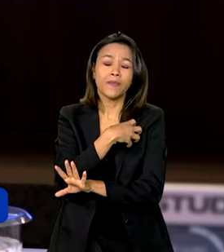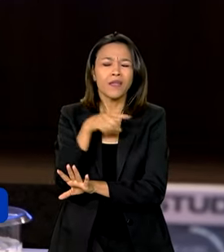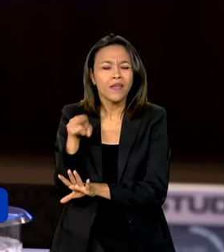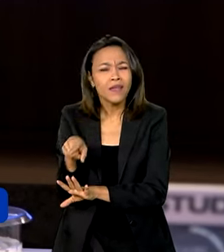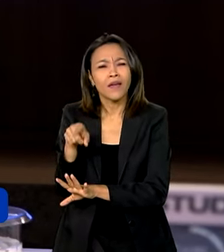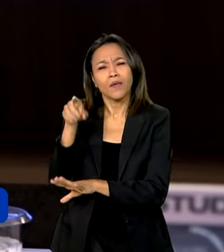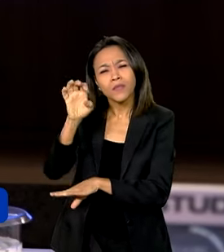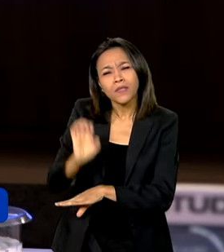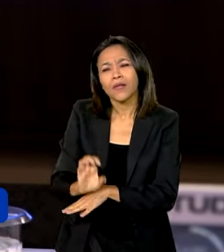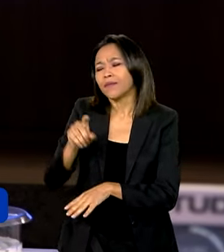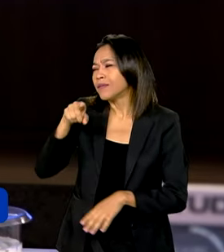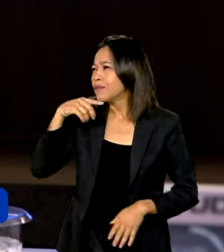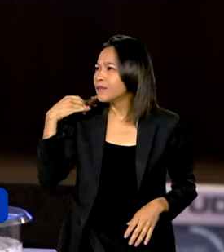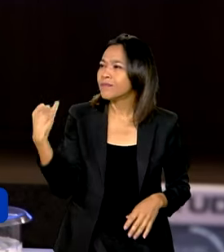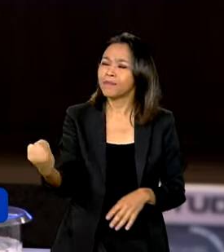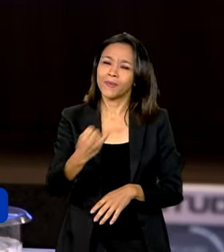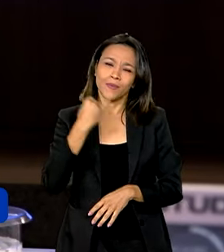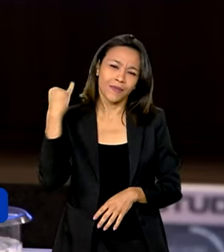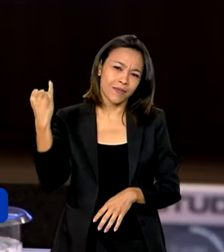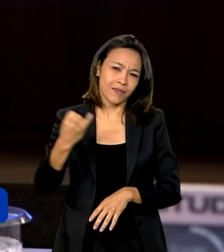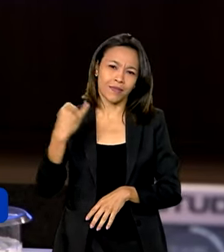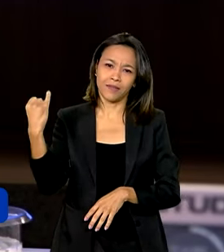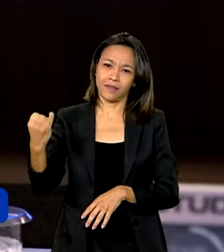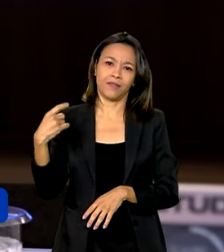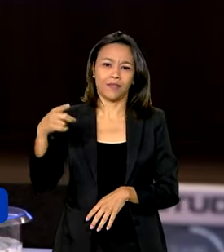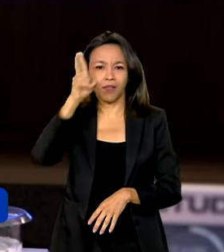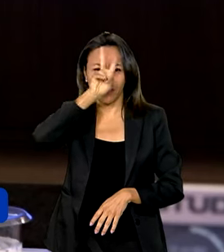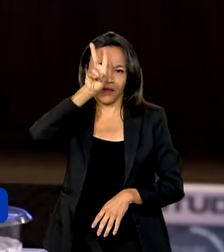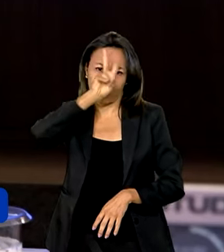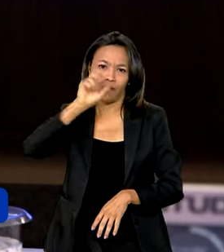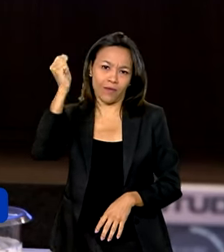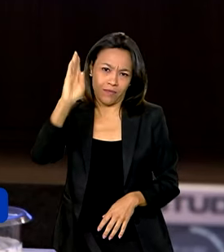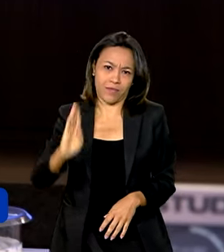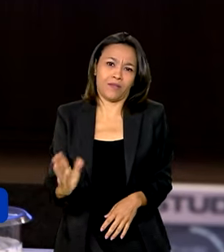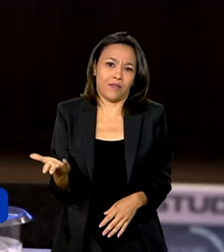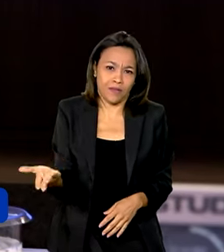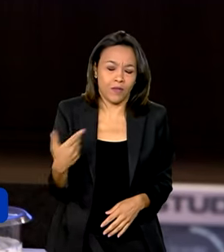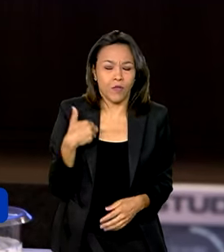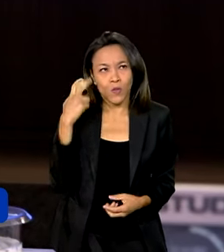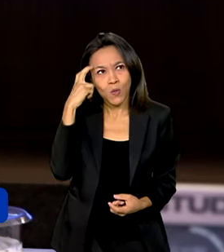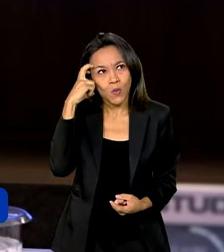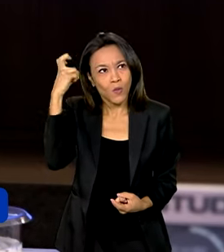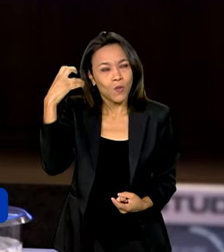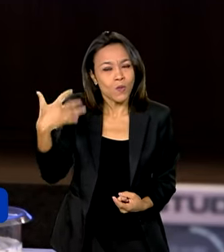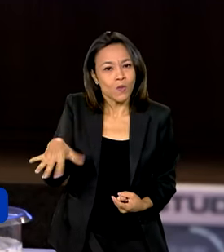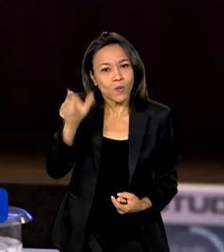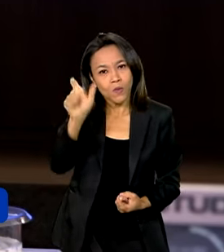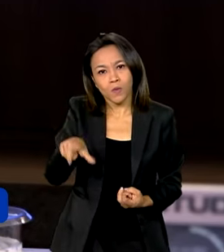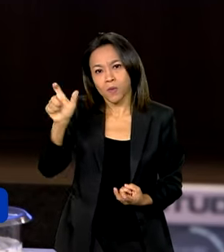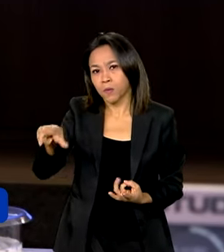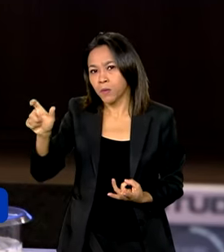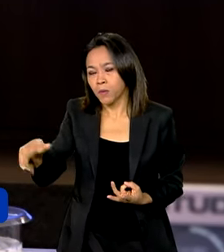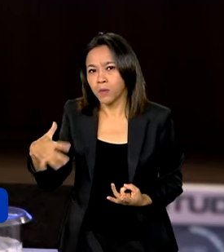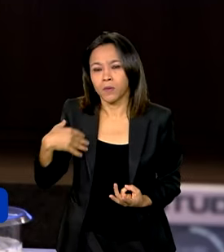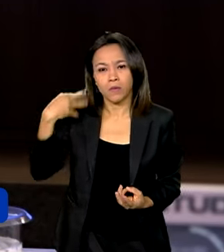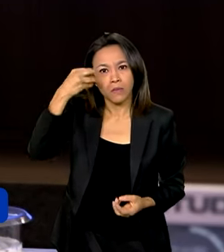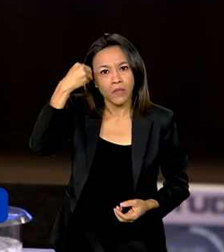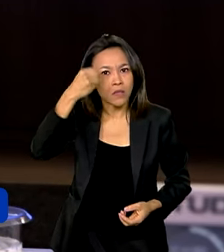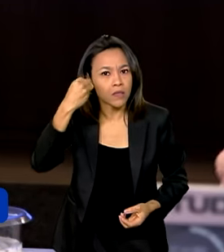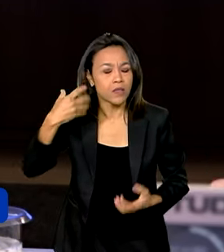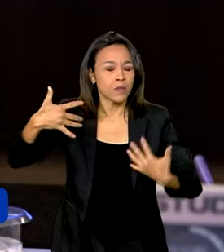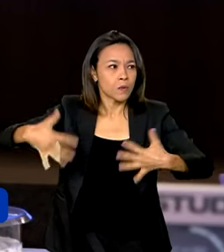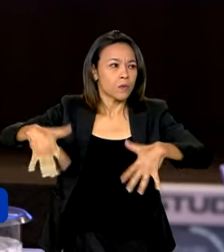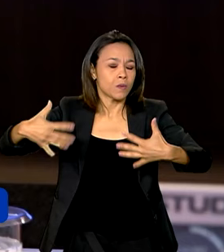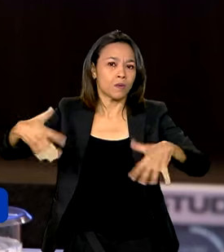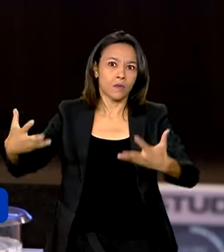importante na formação do Brasil e e com intelectuais com pensadores e com experiências tão